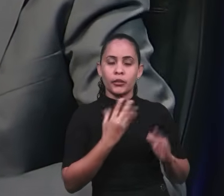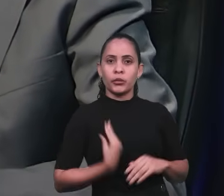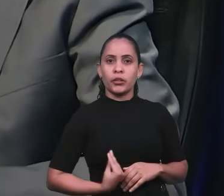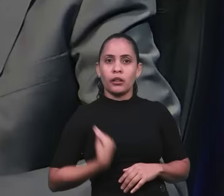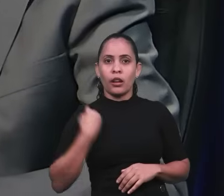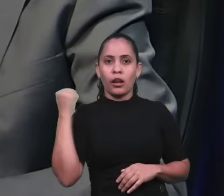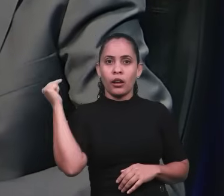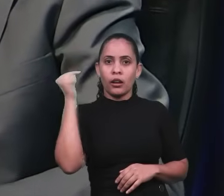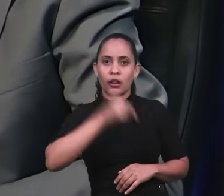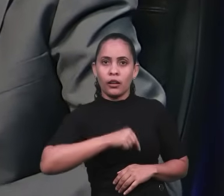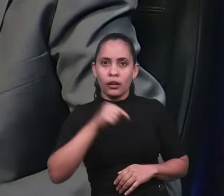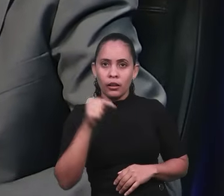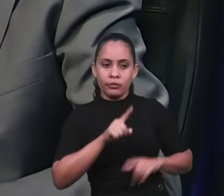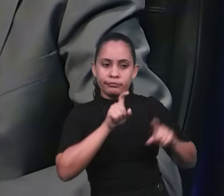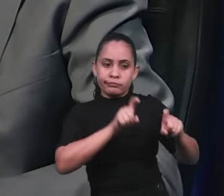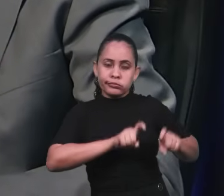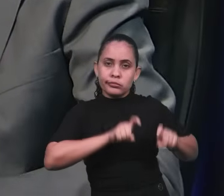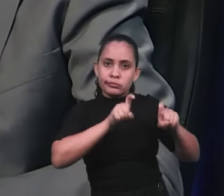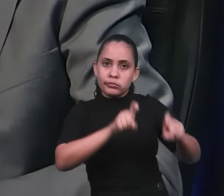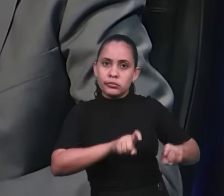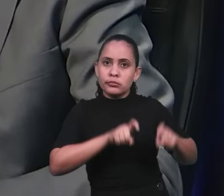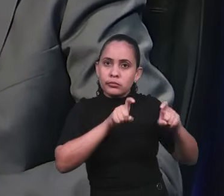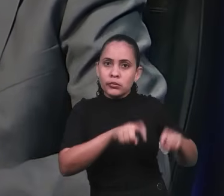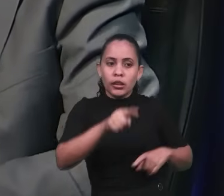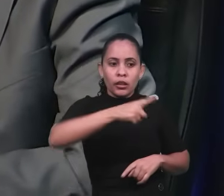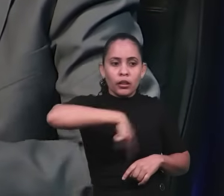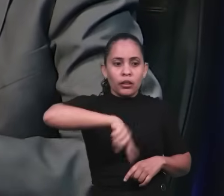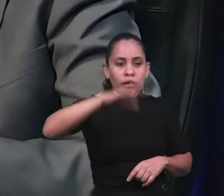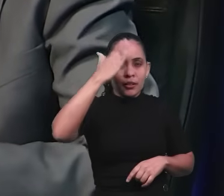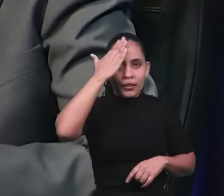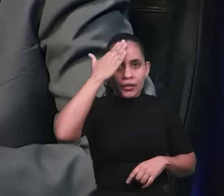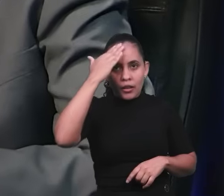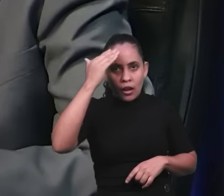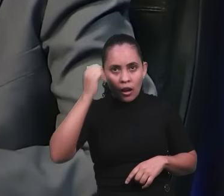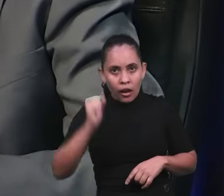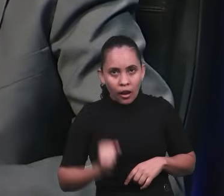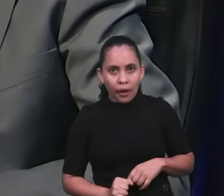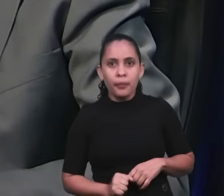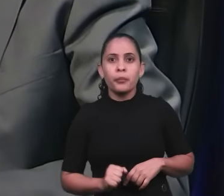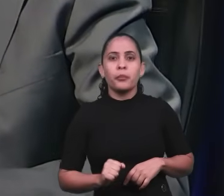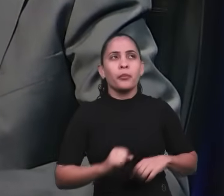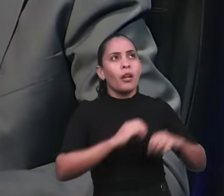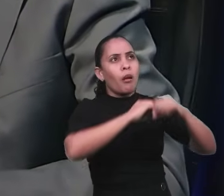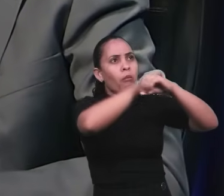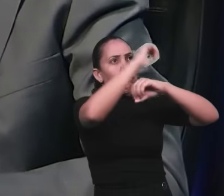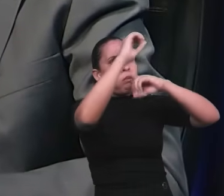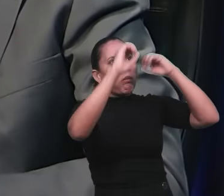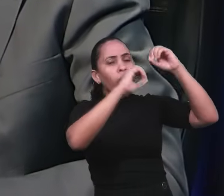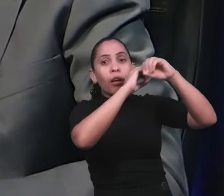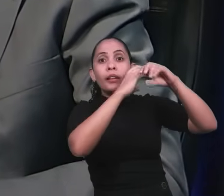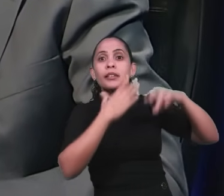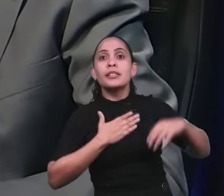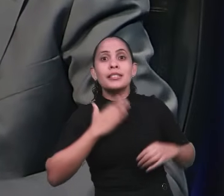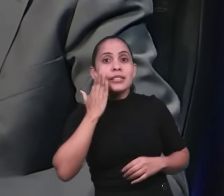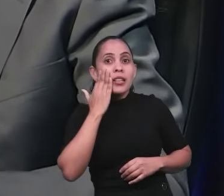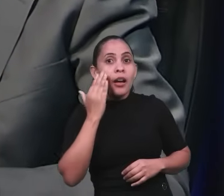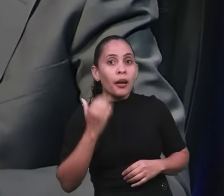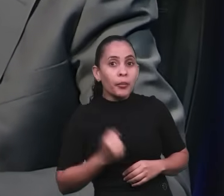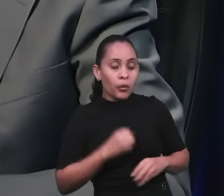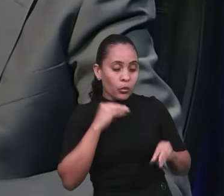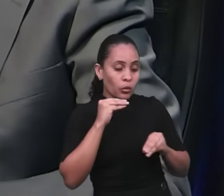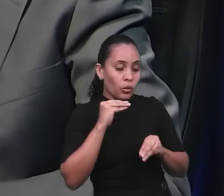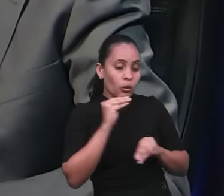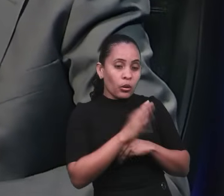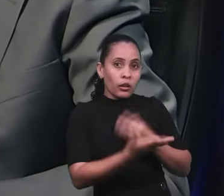viviam, de agricultura, eles sabiam o movimento dos astros, então para usar na agricultura,